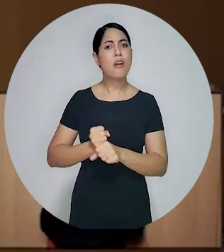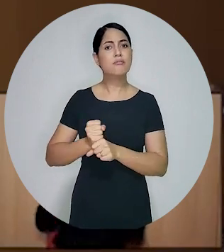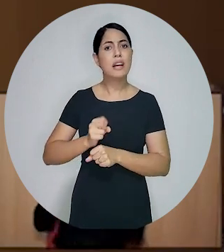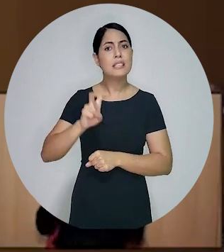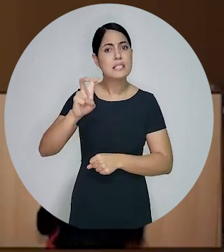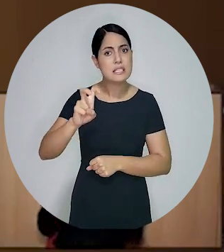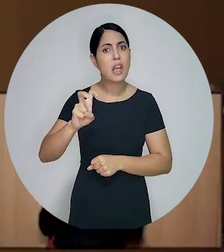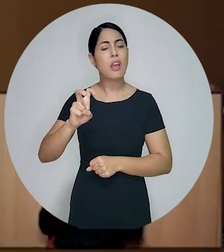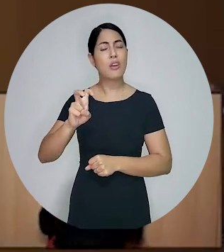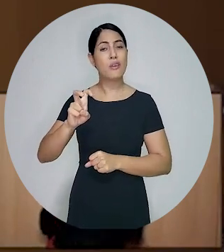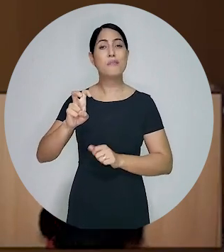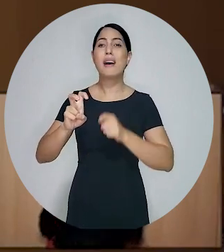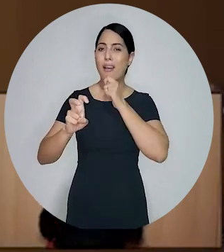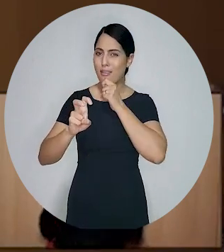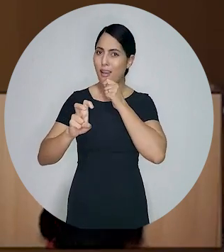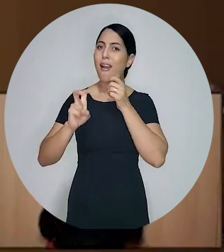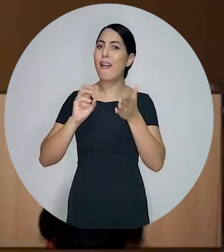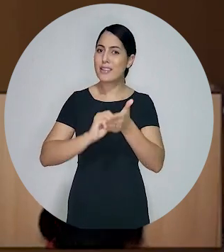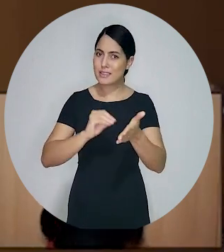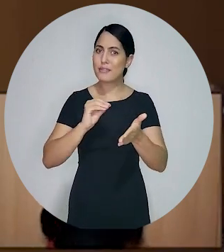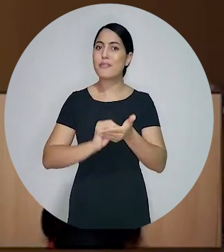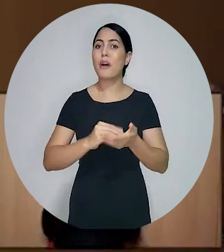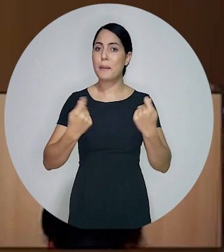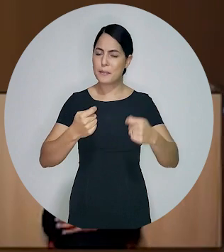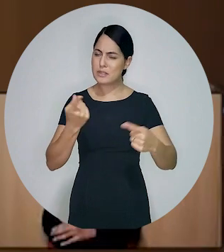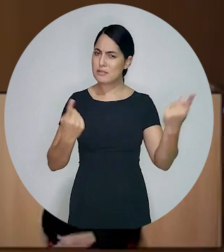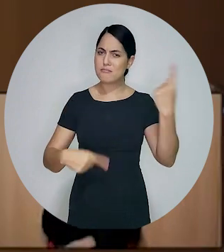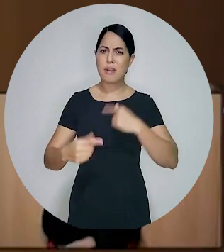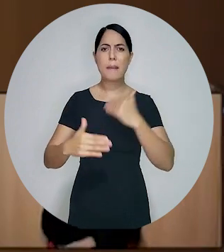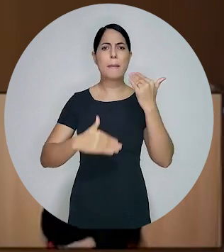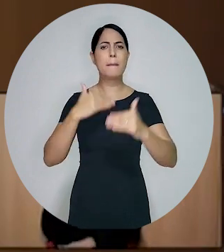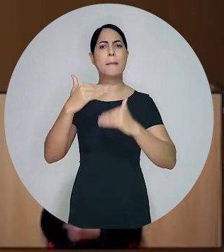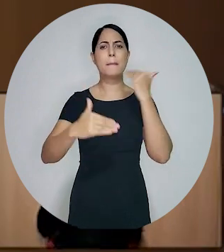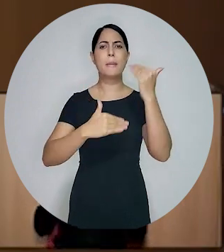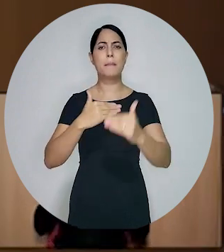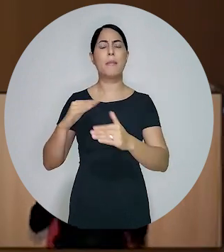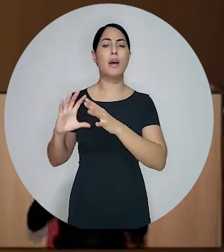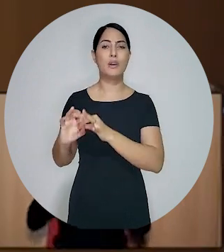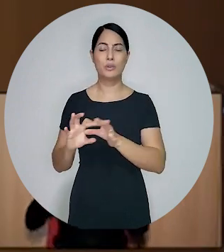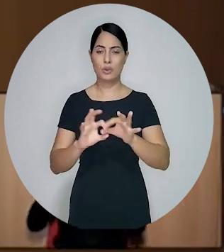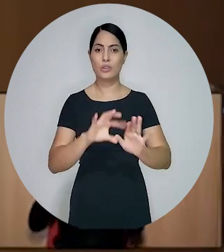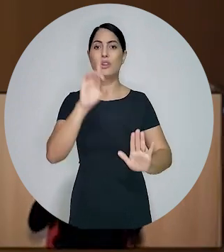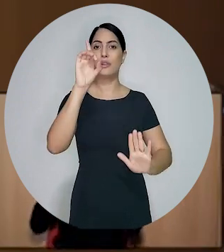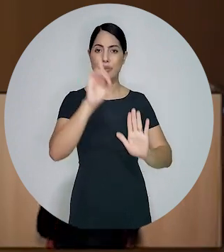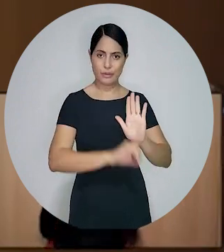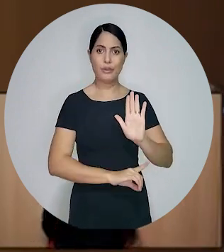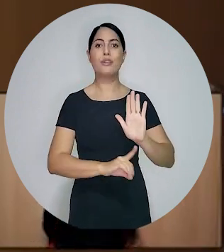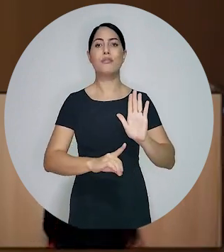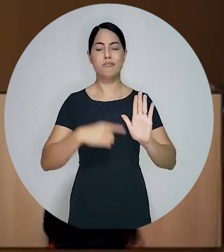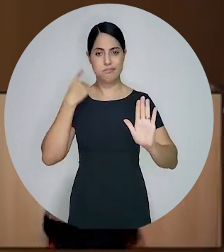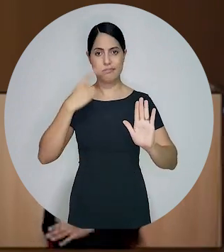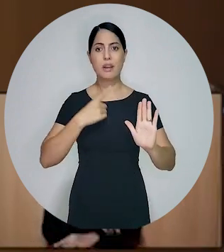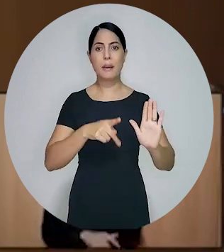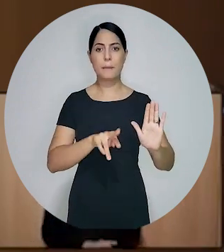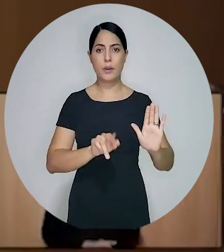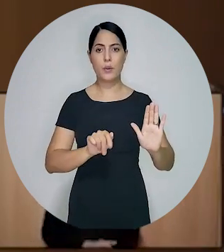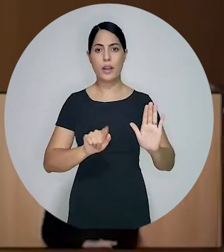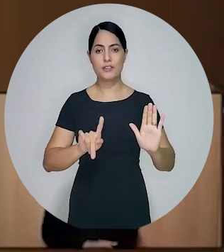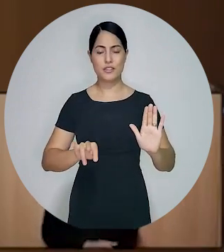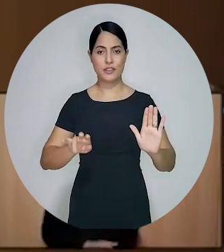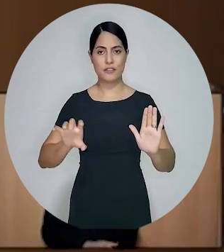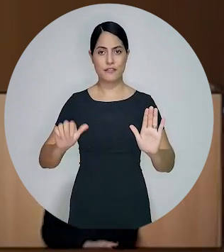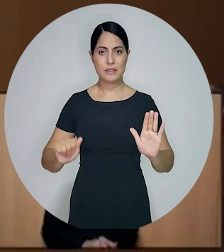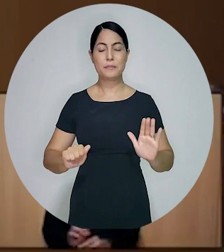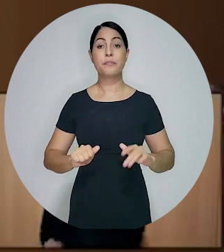embora tenha completado 5 anos de vigência, ainda precisa avançar em sua efetividade no que tange às prerrogativas da